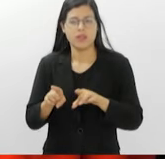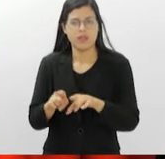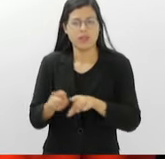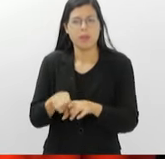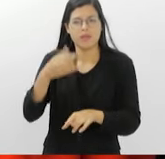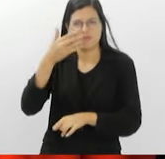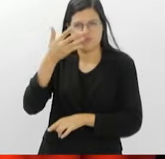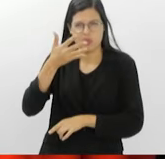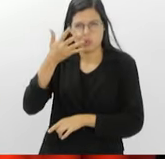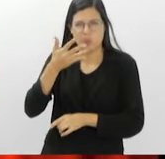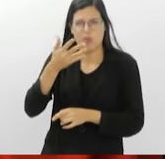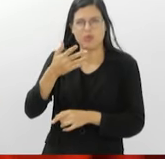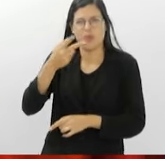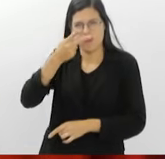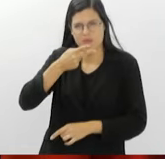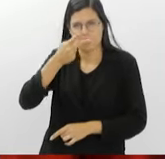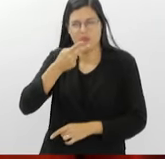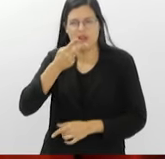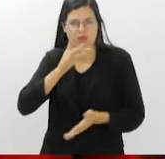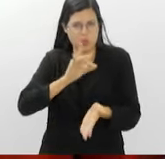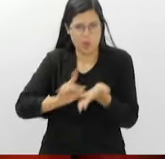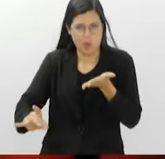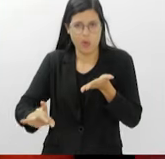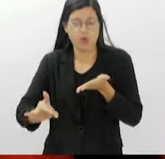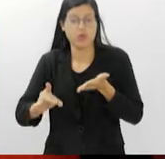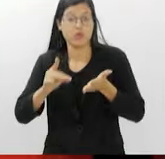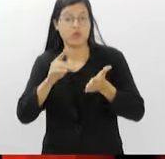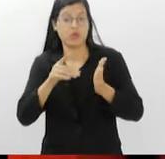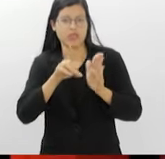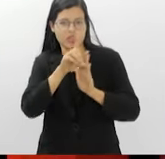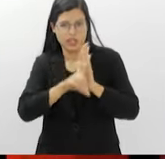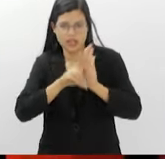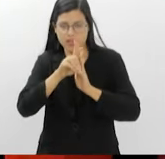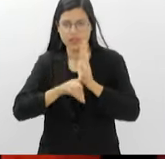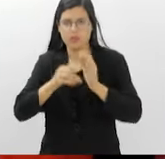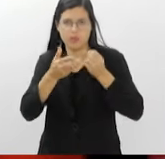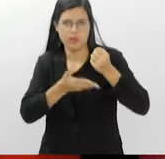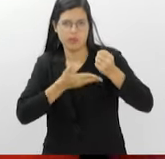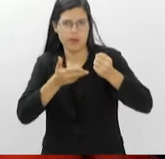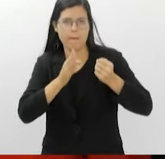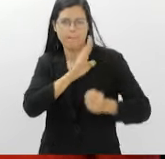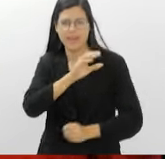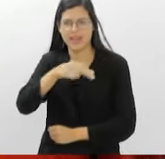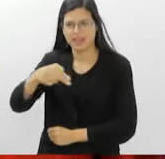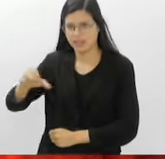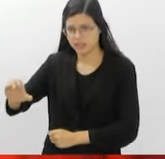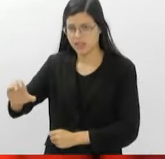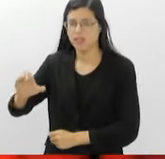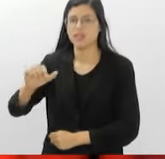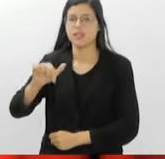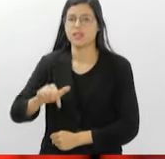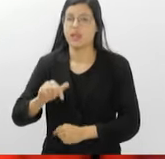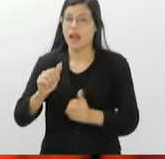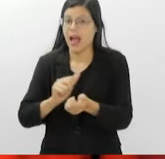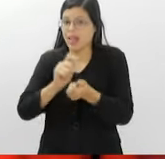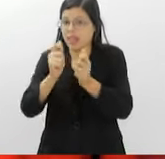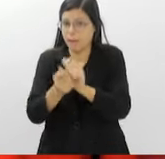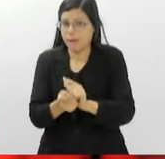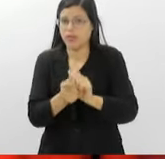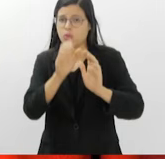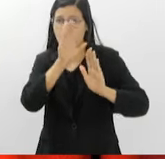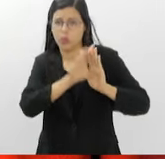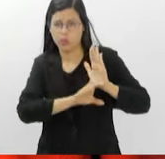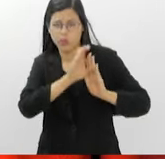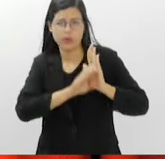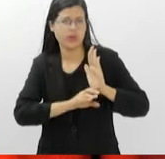em consonância com as diretrizes da Base Nacional Comum Curricular adaptada ao currículo local. Portanto, já não é